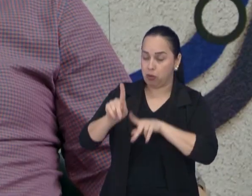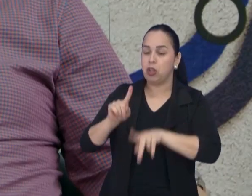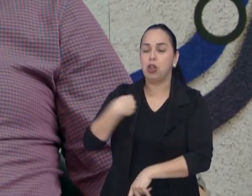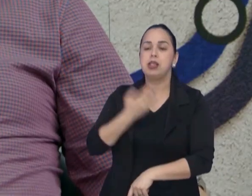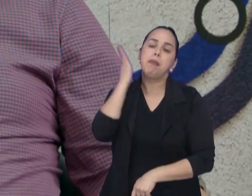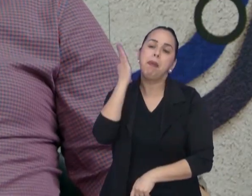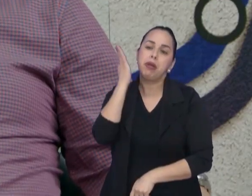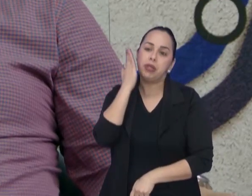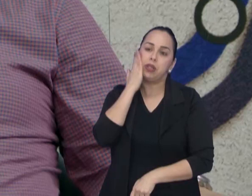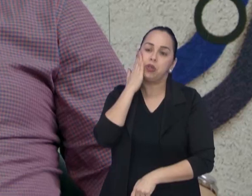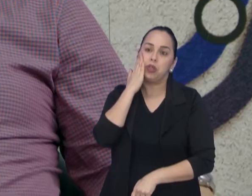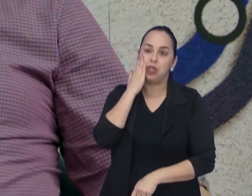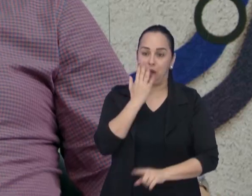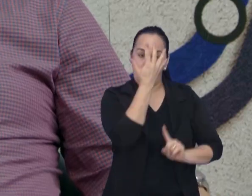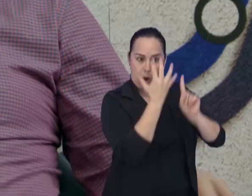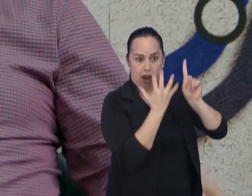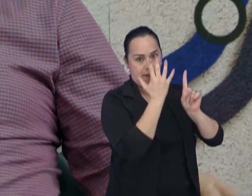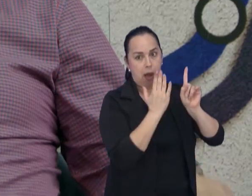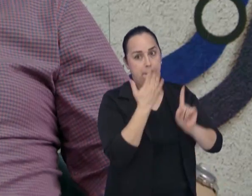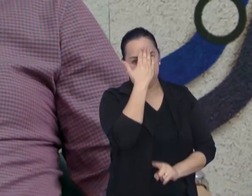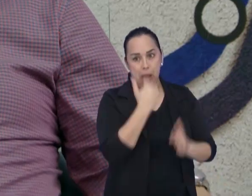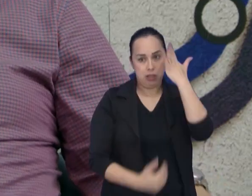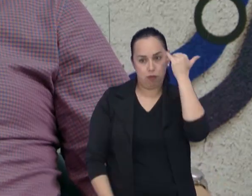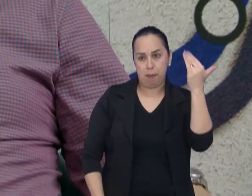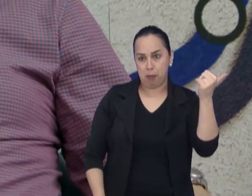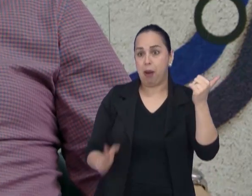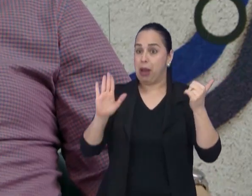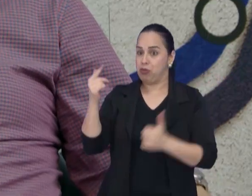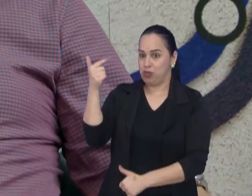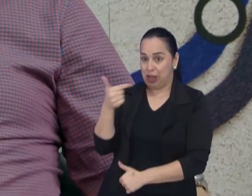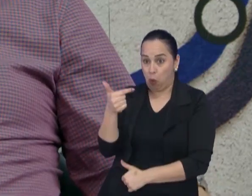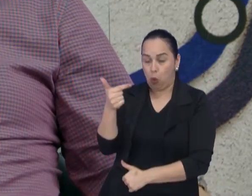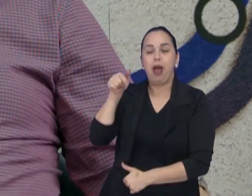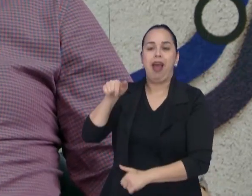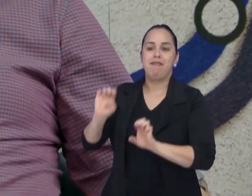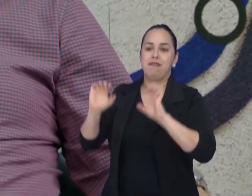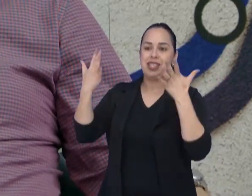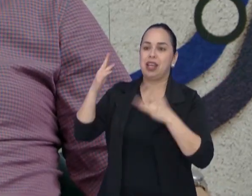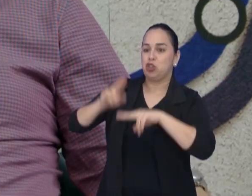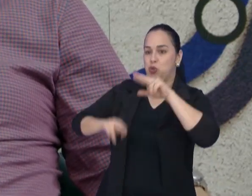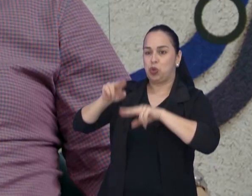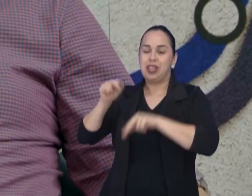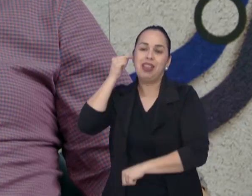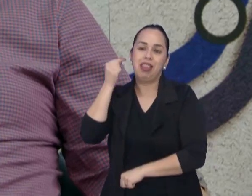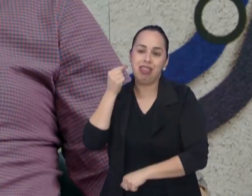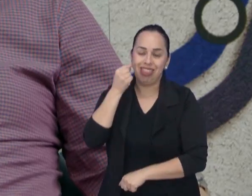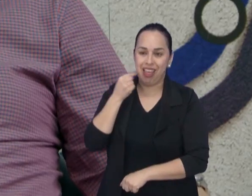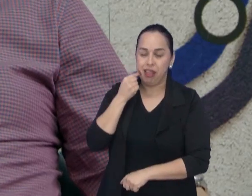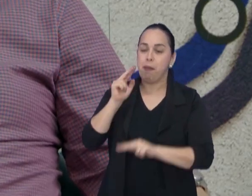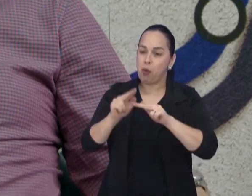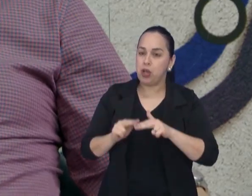sabe que o carnaval é imbatível, mas o segundo lugar é das festas juninas, né? Então é muito importante para a economia de